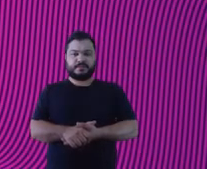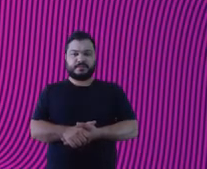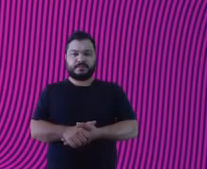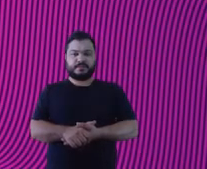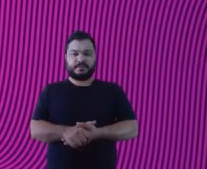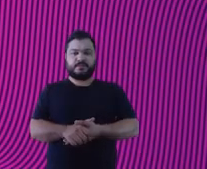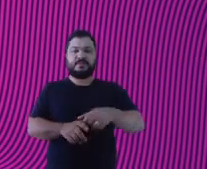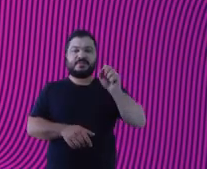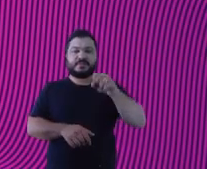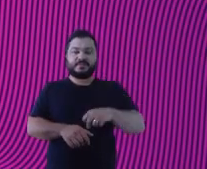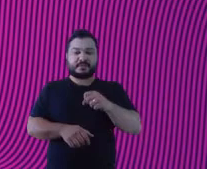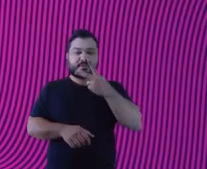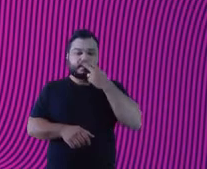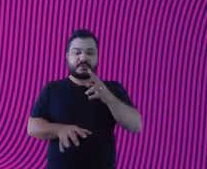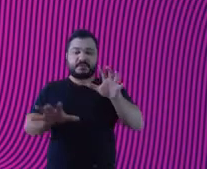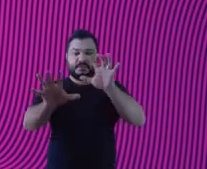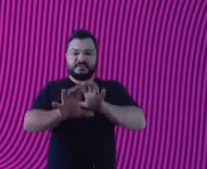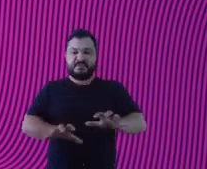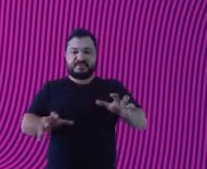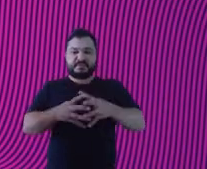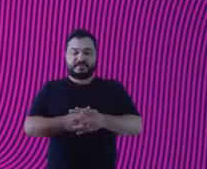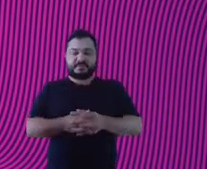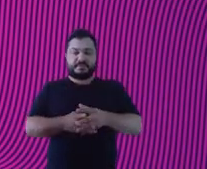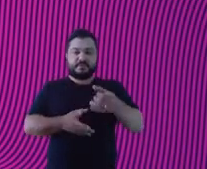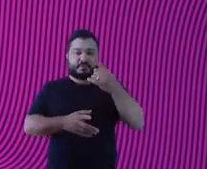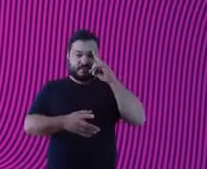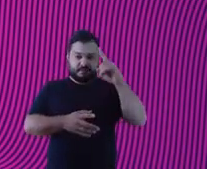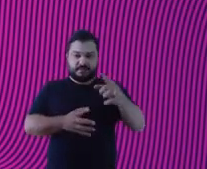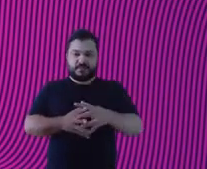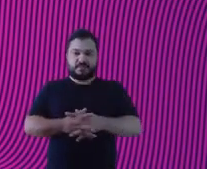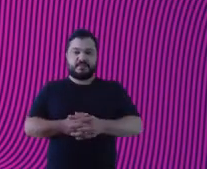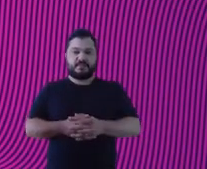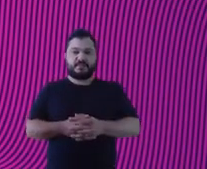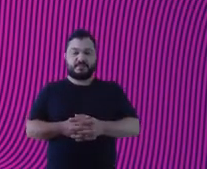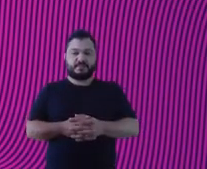Sim. Acho que... Oi. Bom dia, Carol.